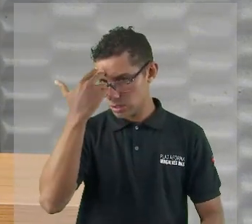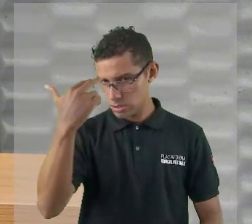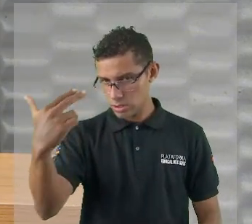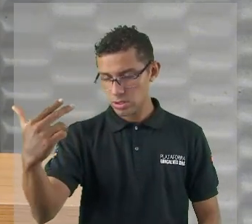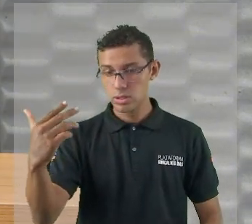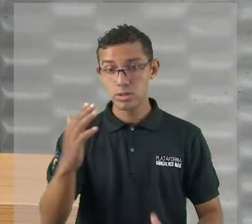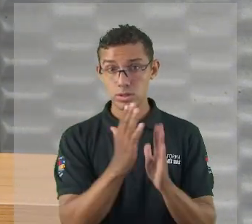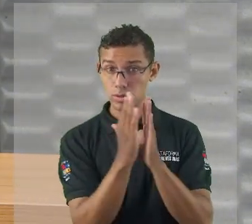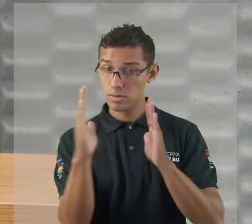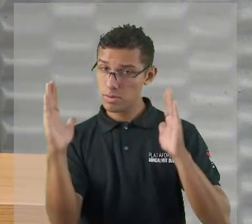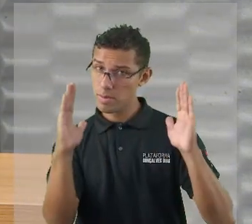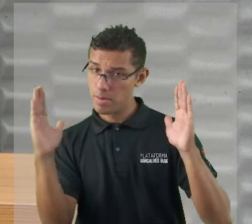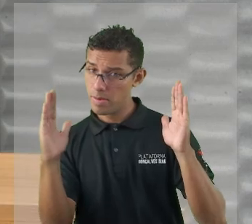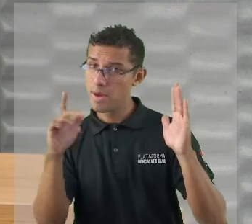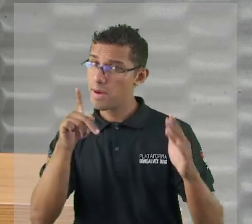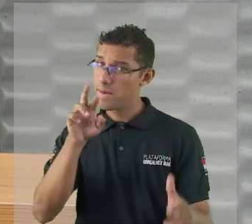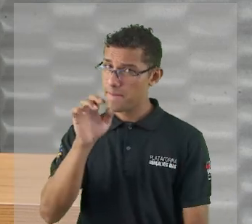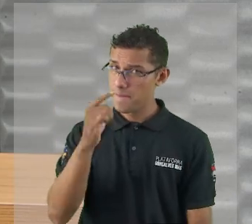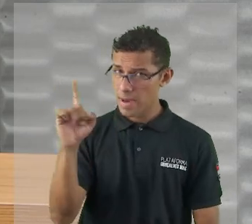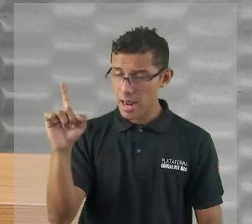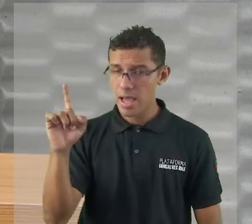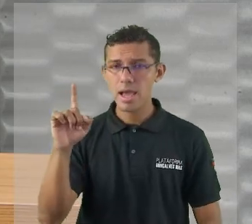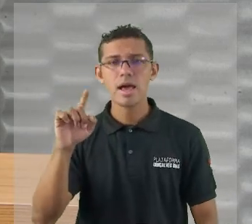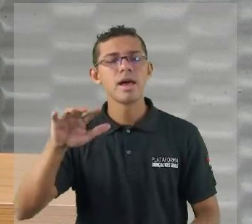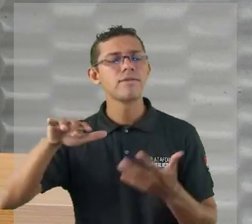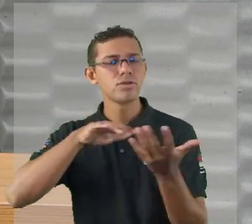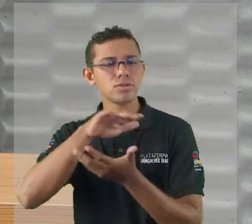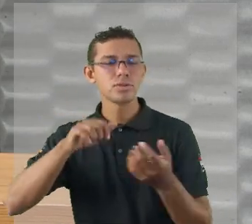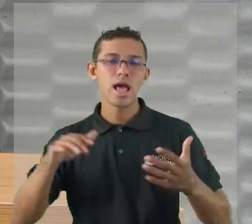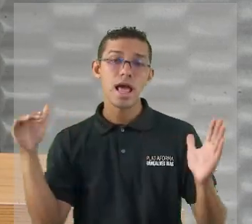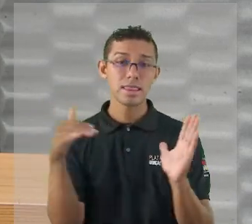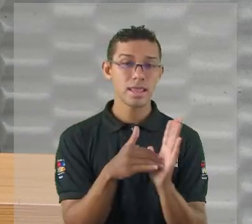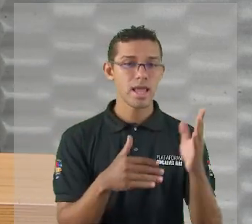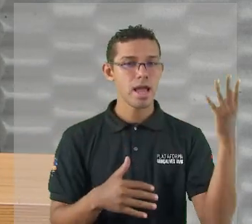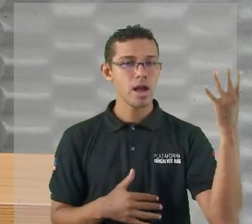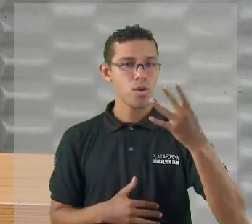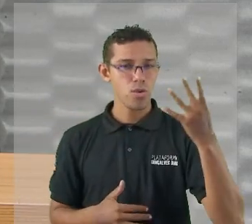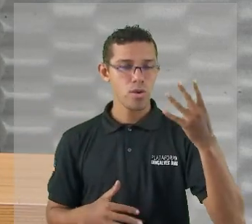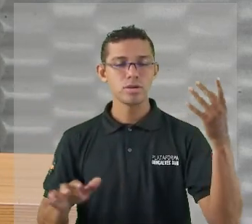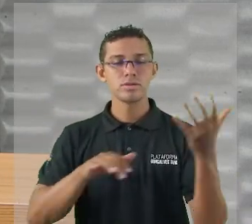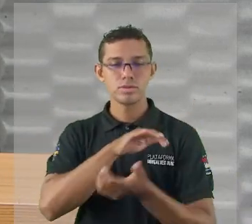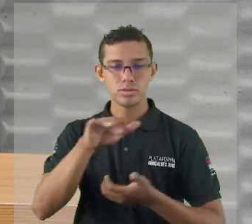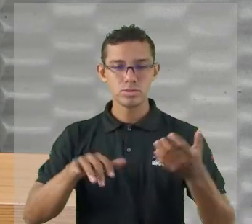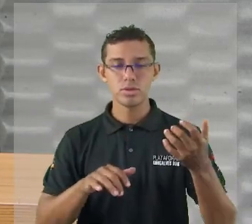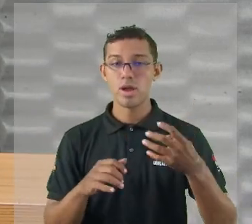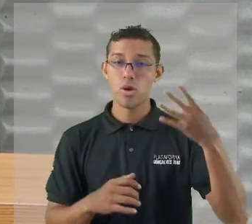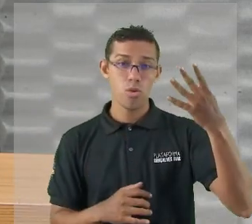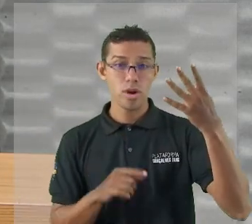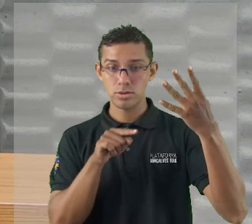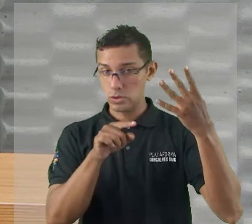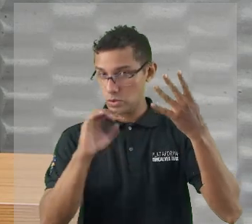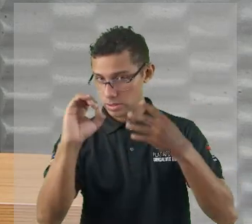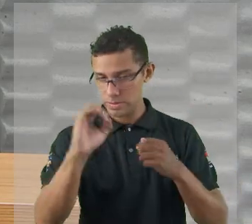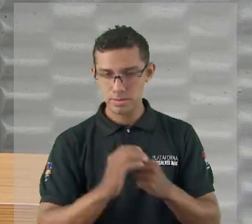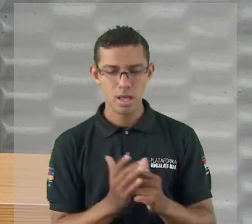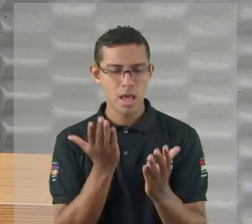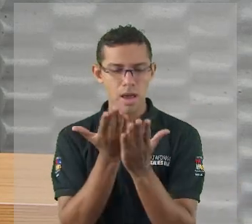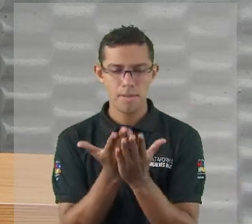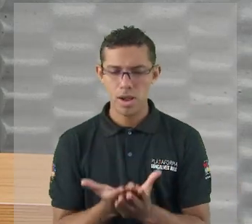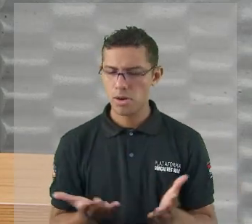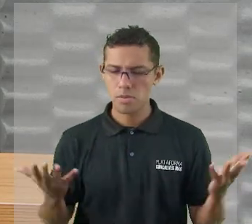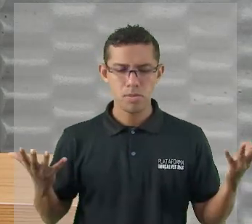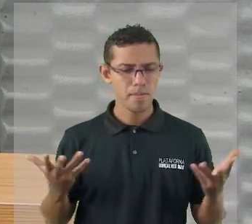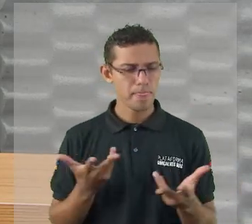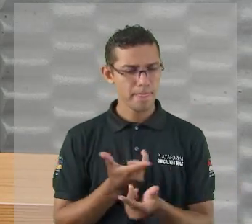desde o período pré-revolução até a quarta revolução industrial, a indústria 4.0, tá? Então, uma aula sensacional para